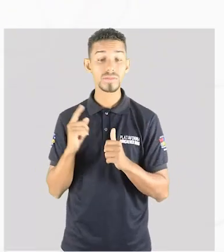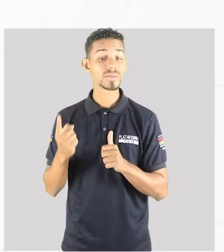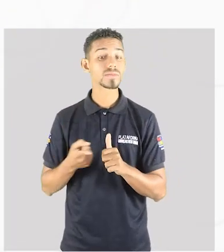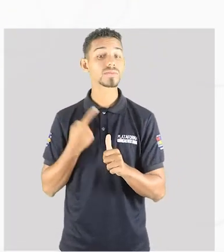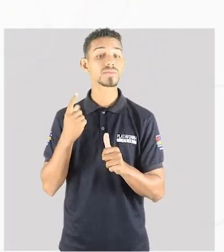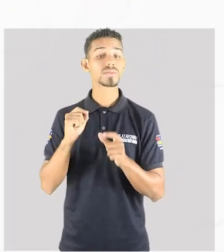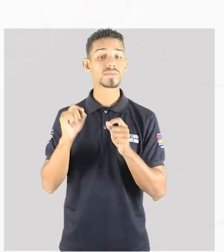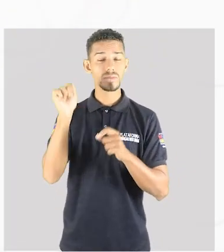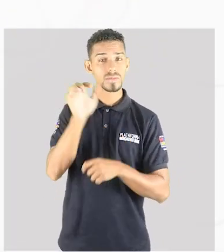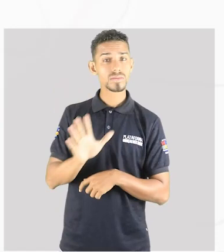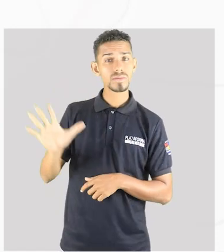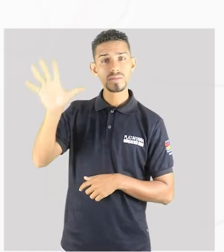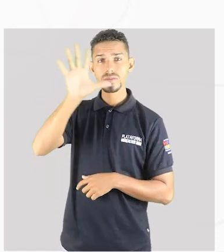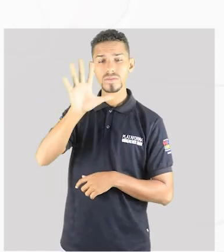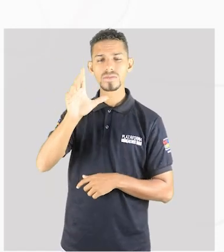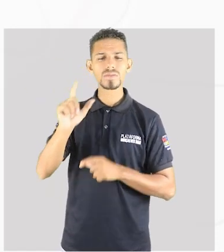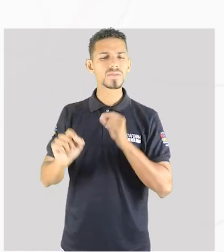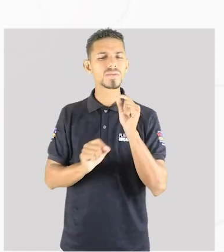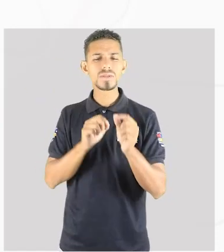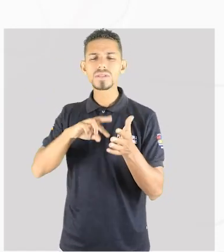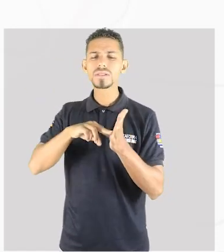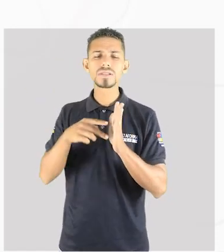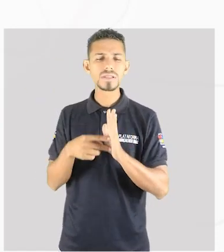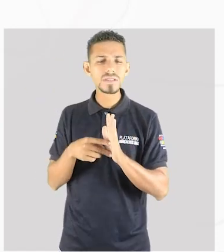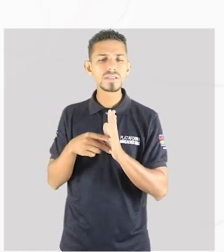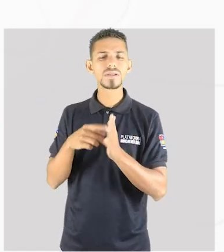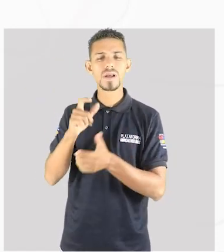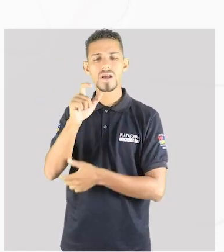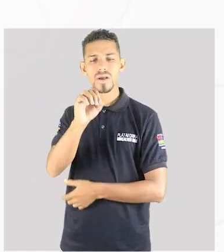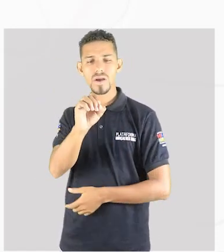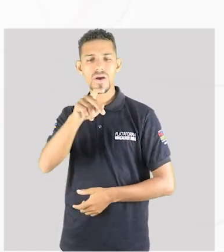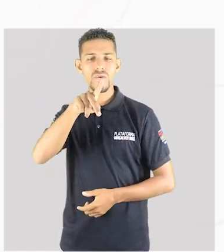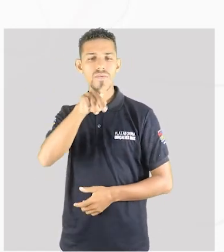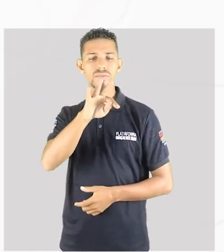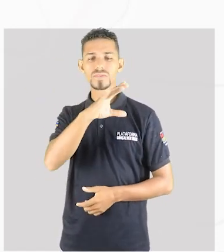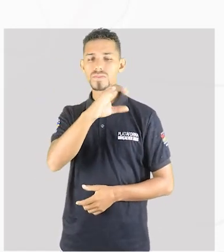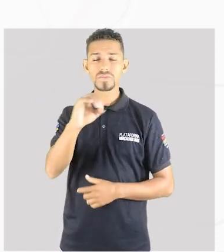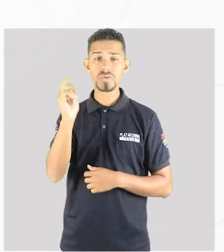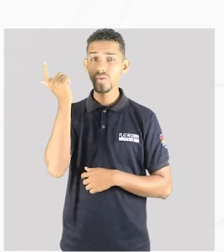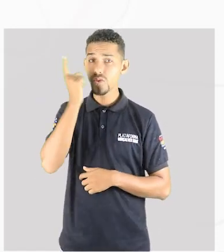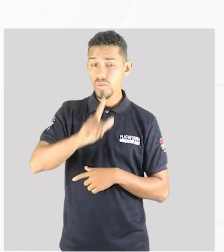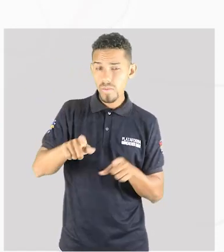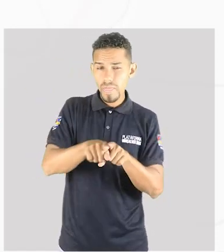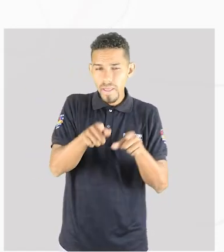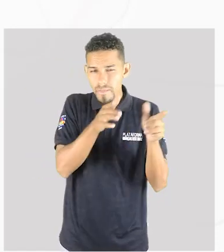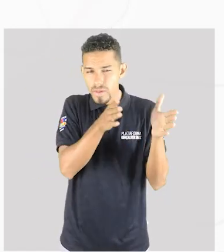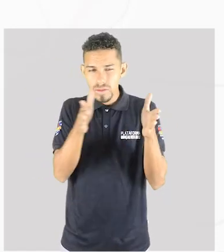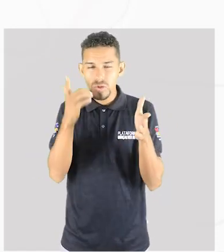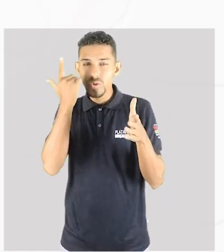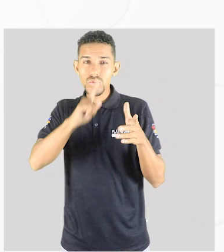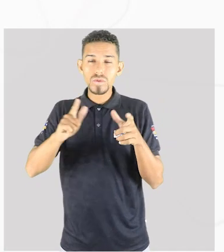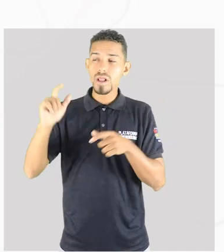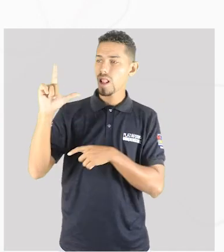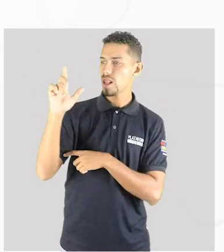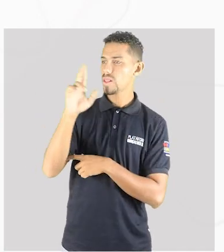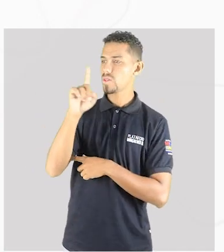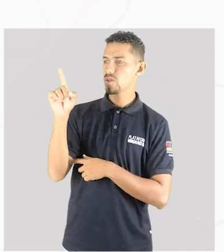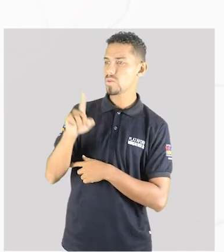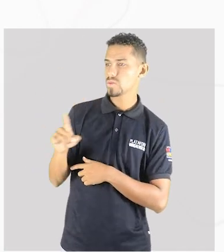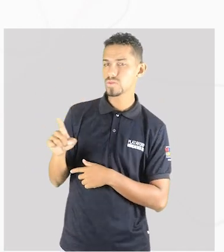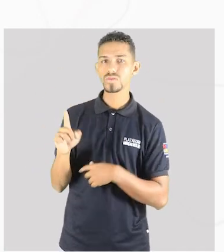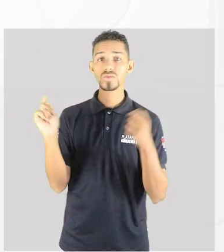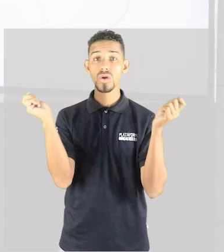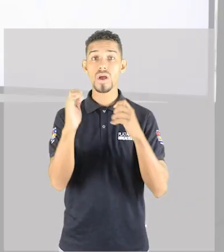um panorama geral. O que são esses instrumentos ópticos? Instrumentos ópticos são dispositivos capazes de processar a luz de forma